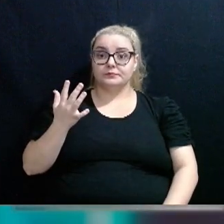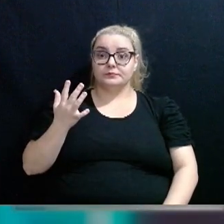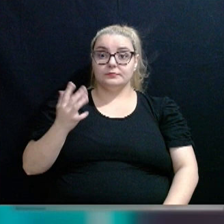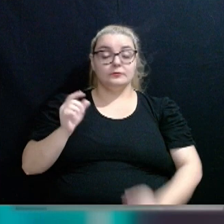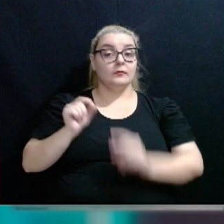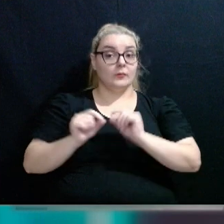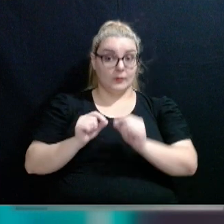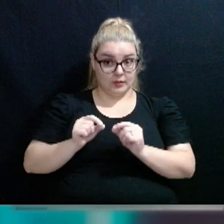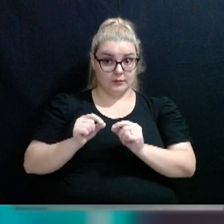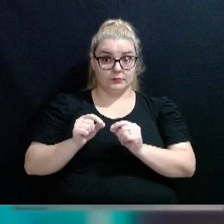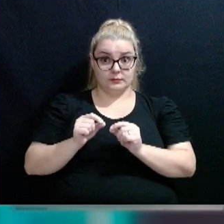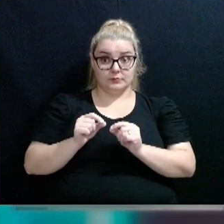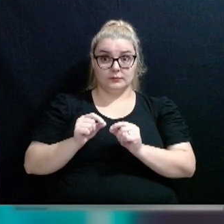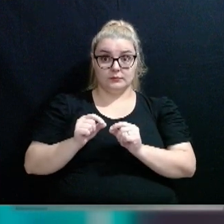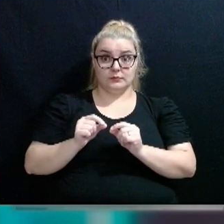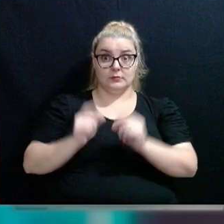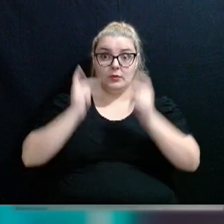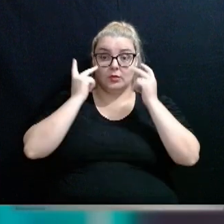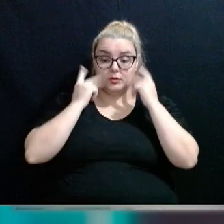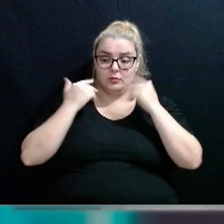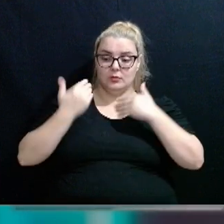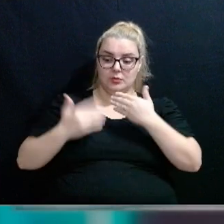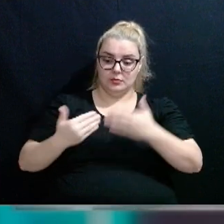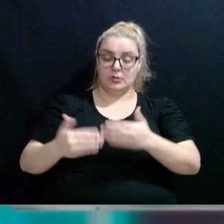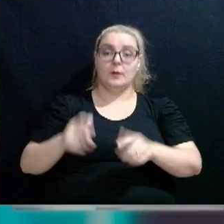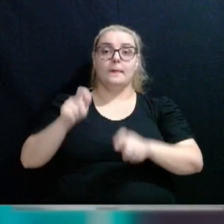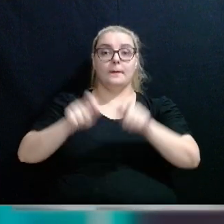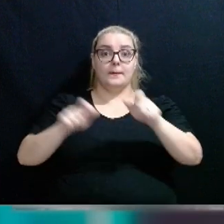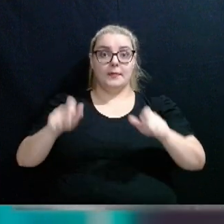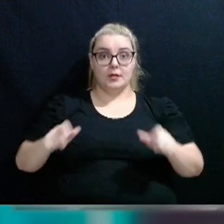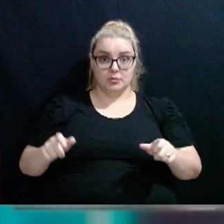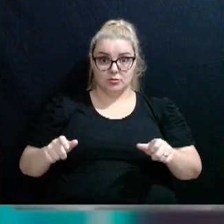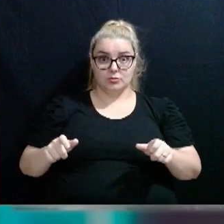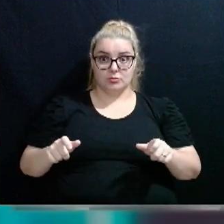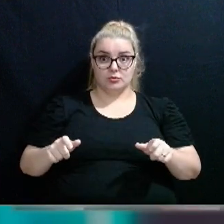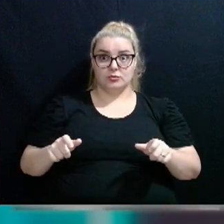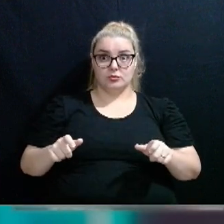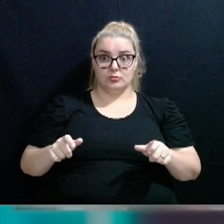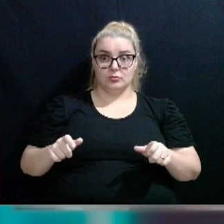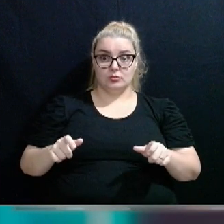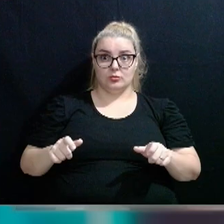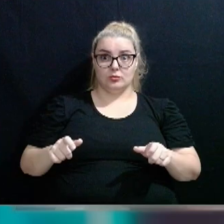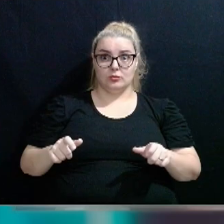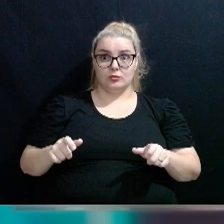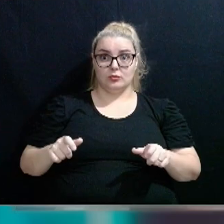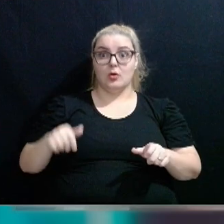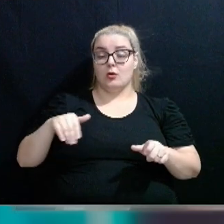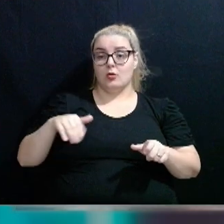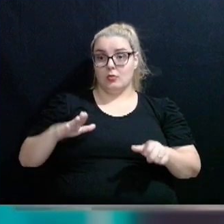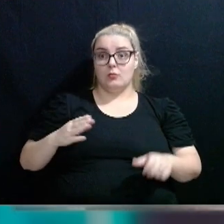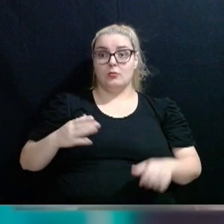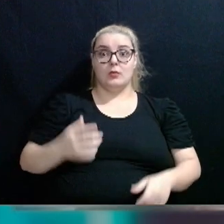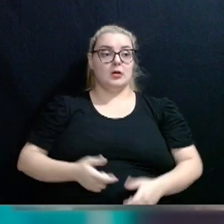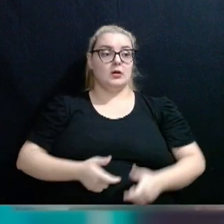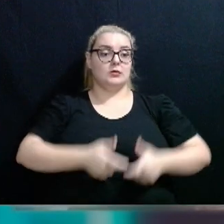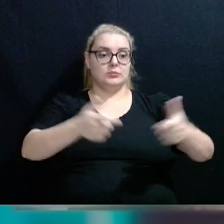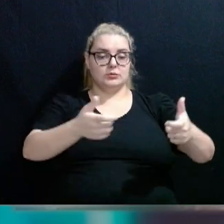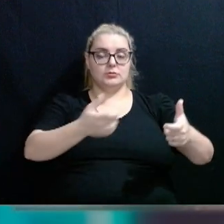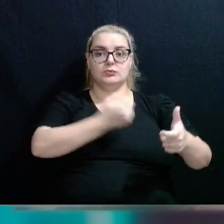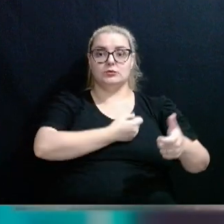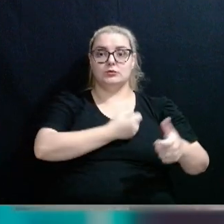afluíram normalmente pessoas mais numerosas com